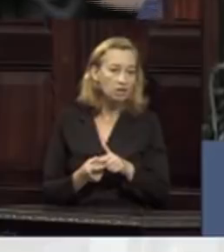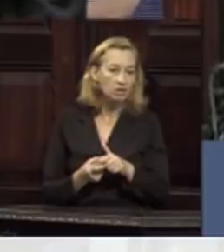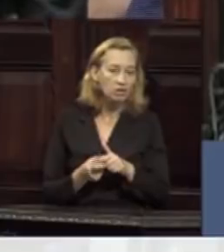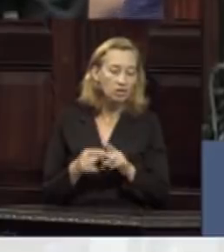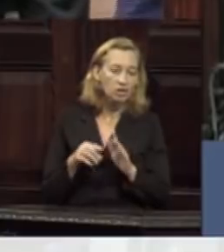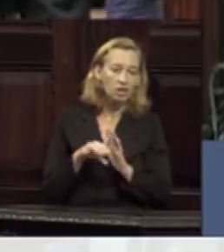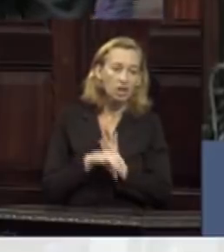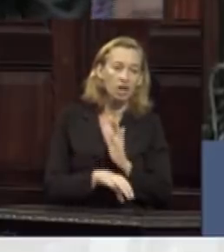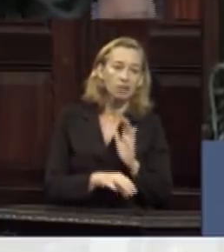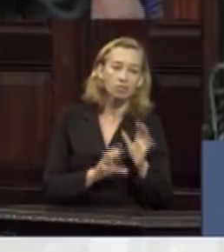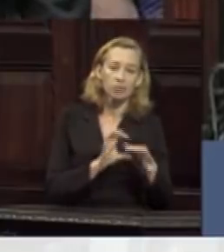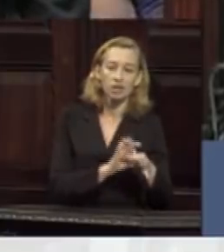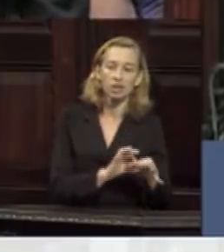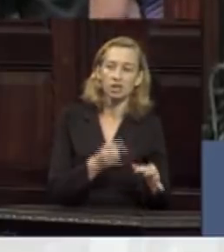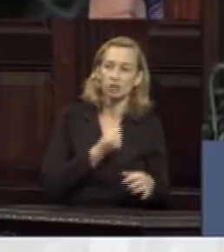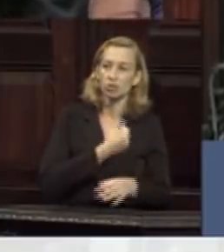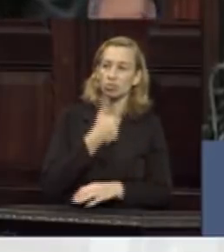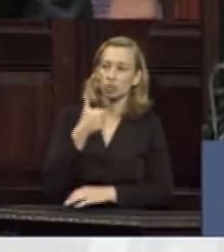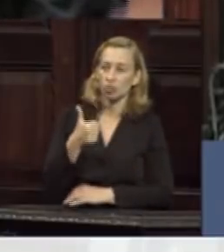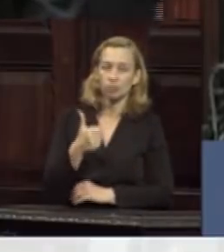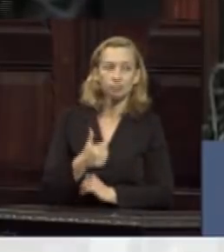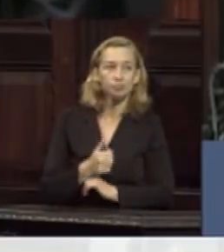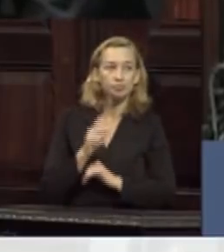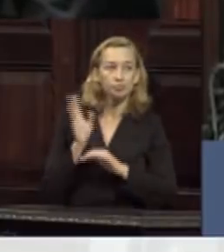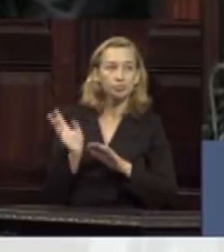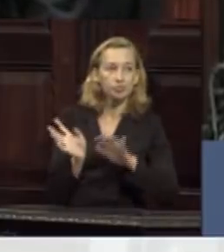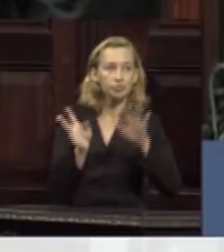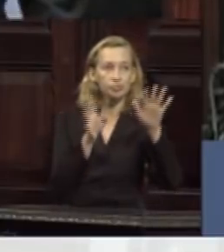número 1. Nós vamos para o painel.